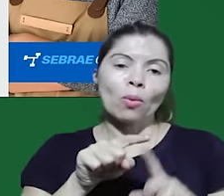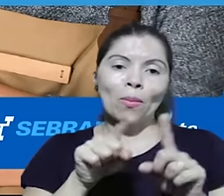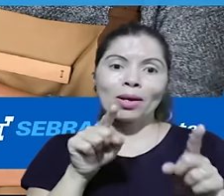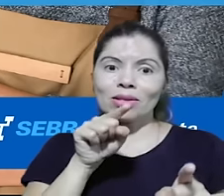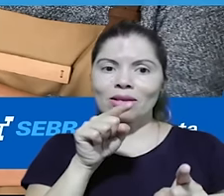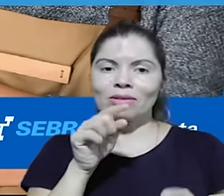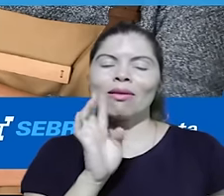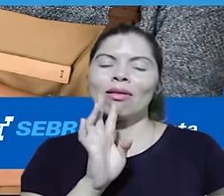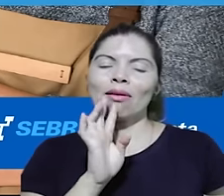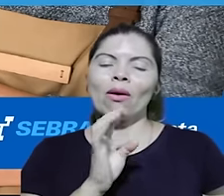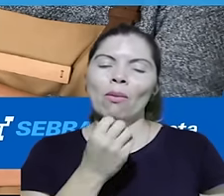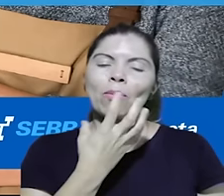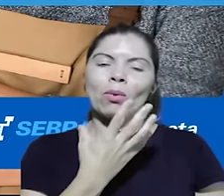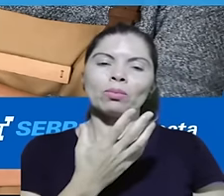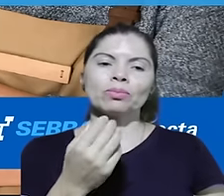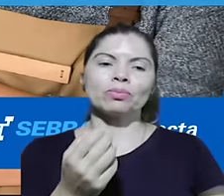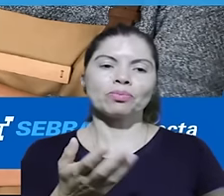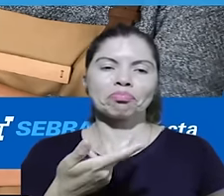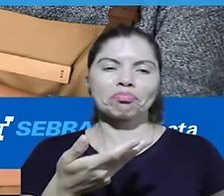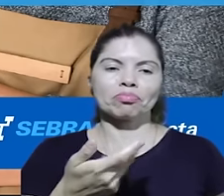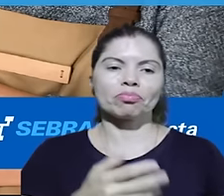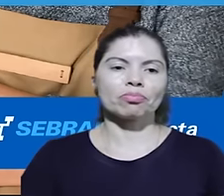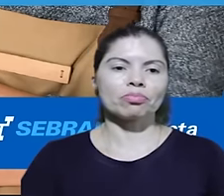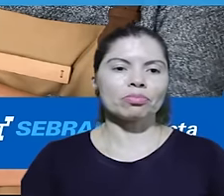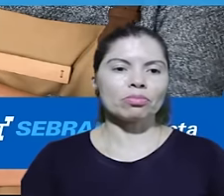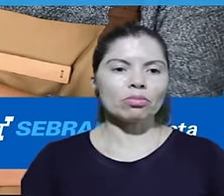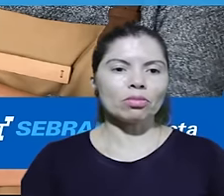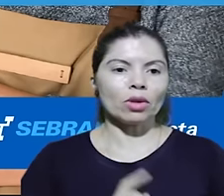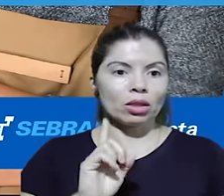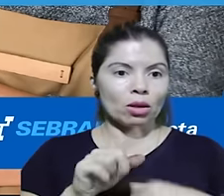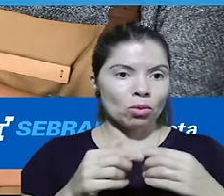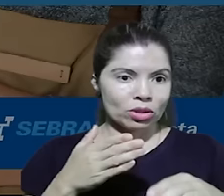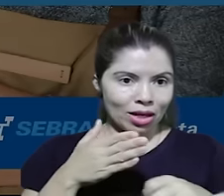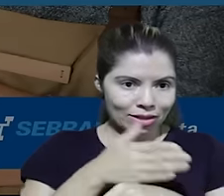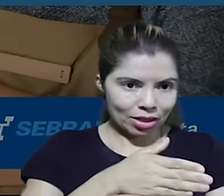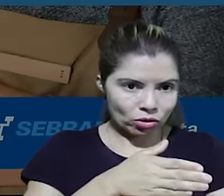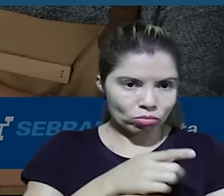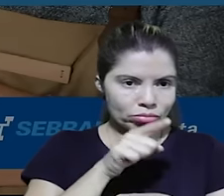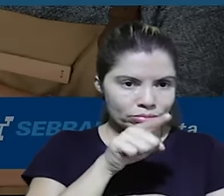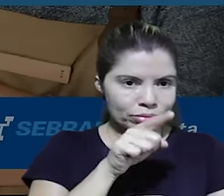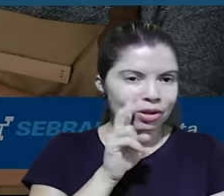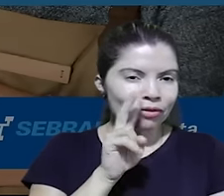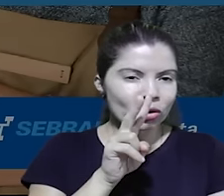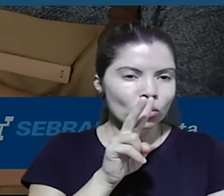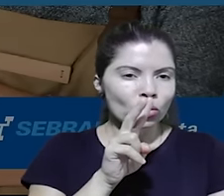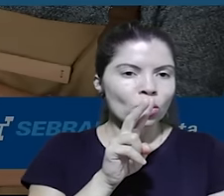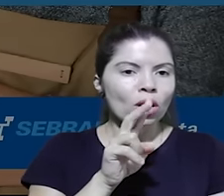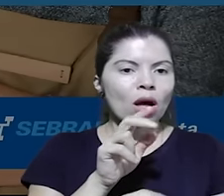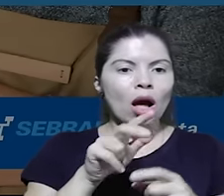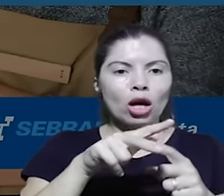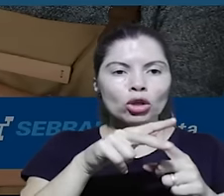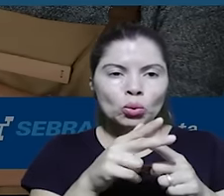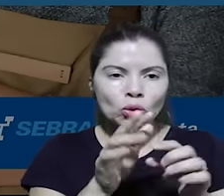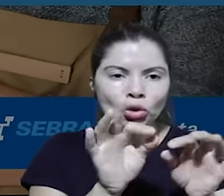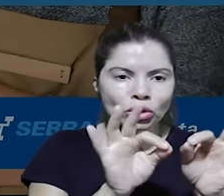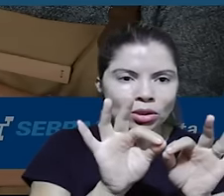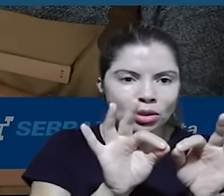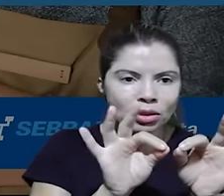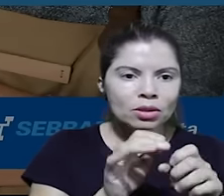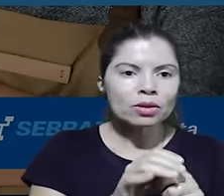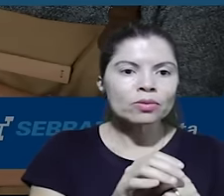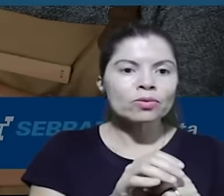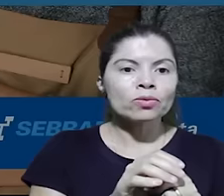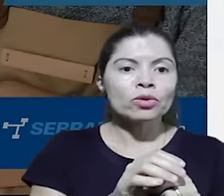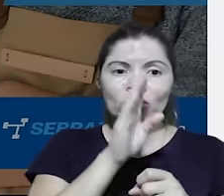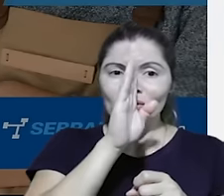então como os primeiros passos após a o acesso ao sistema você seleciona aqui ó ajustes em ajustes você